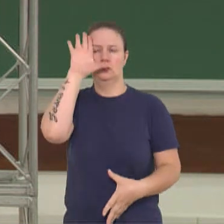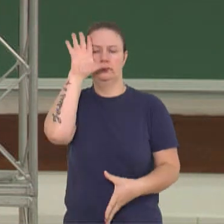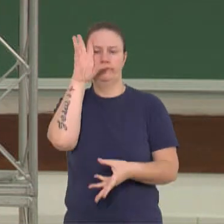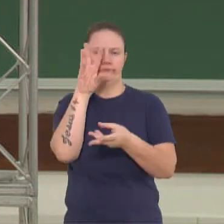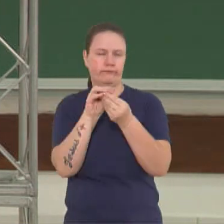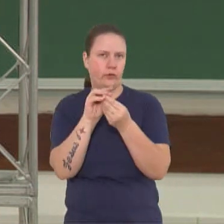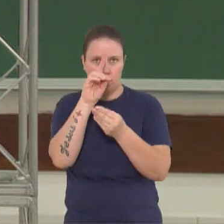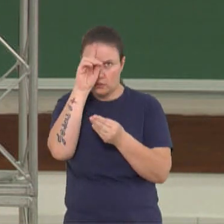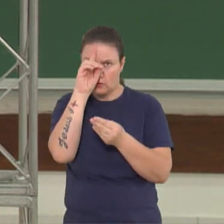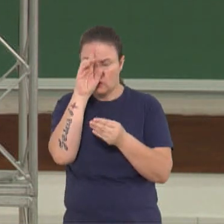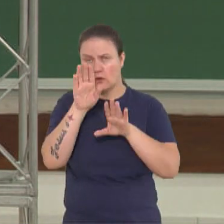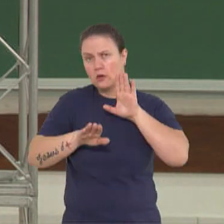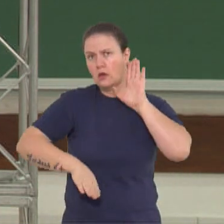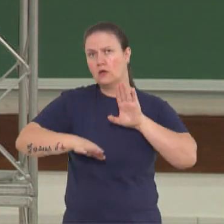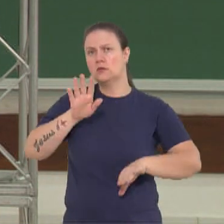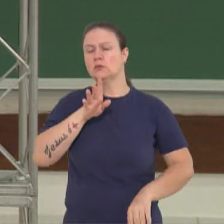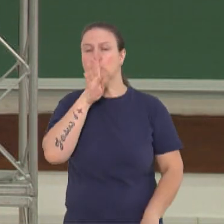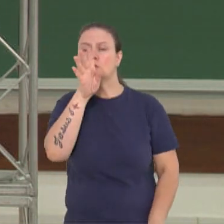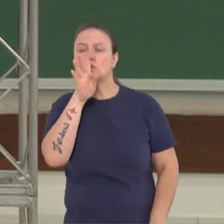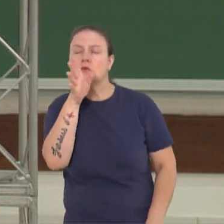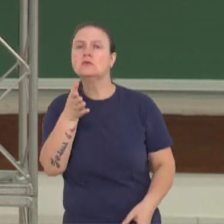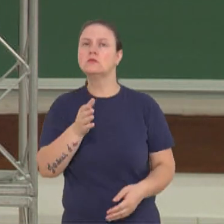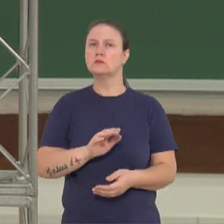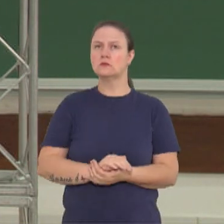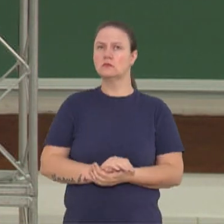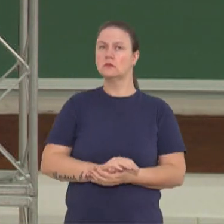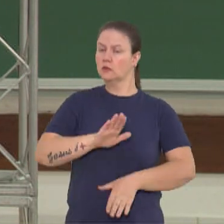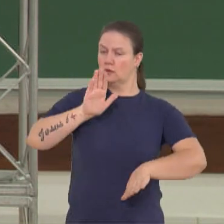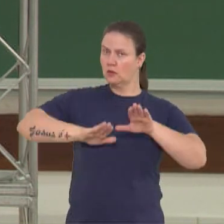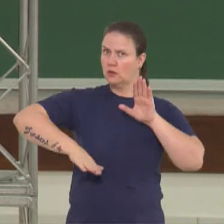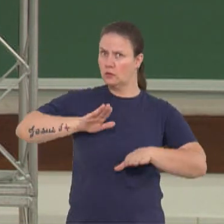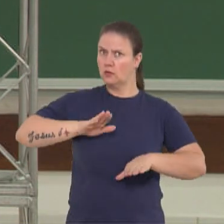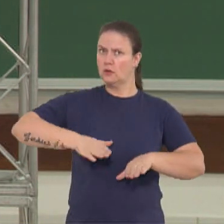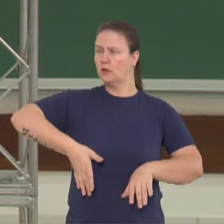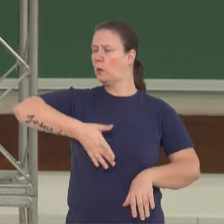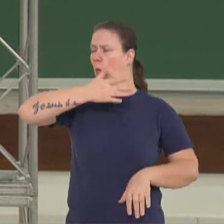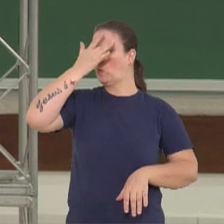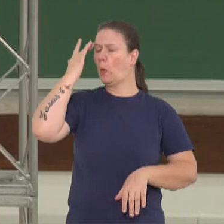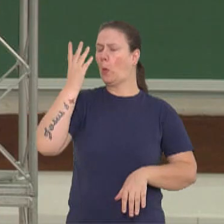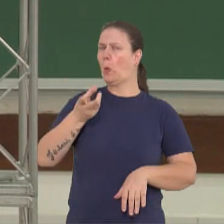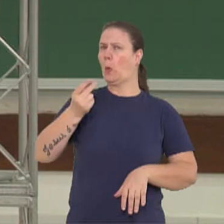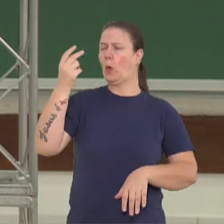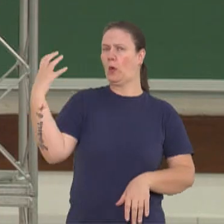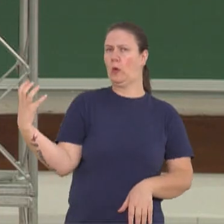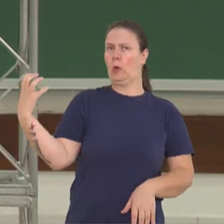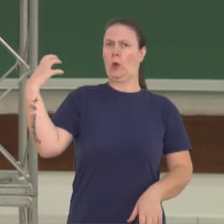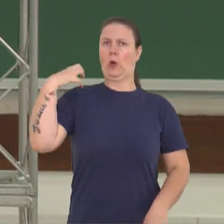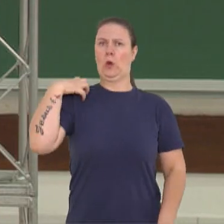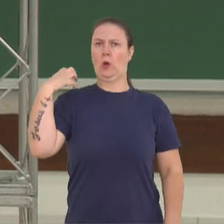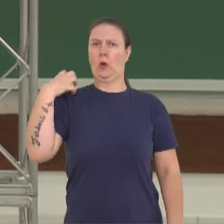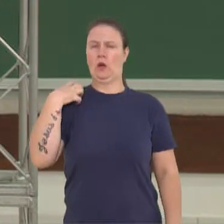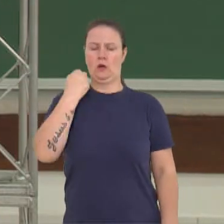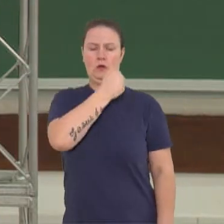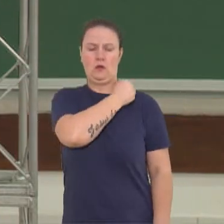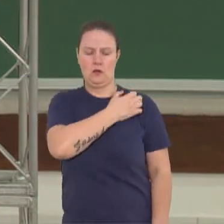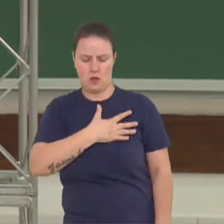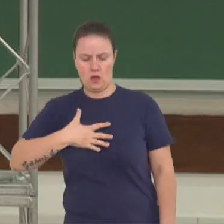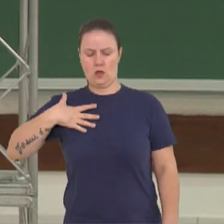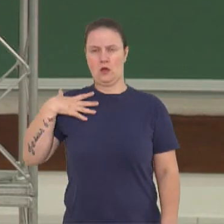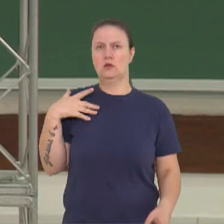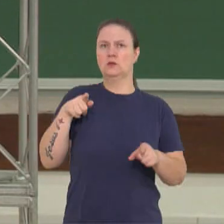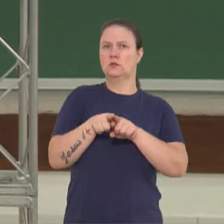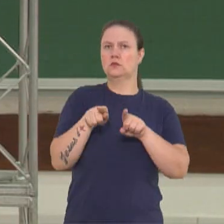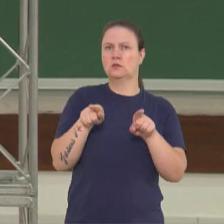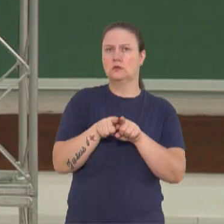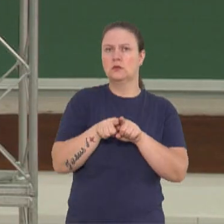ideia. Às vezes é uma crítica. Às vezes, o filósofo antigo, Platão, Aristóteles, Sêneca,